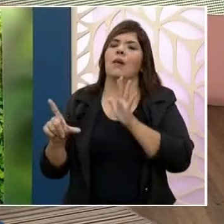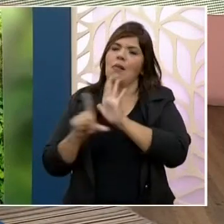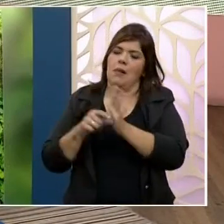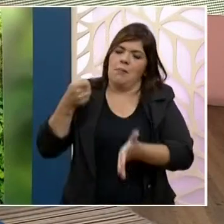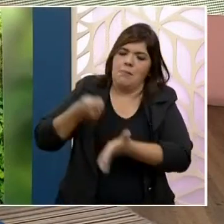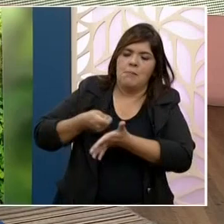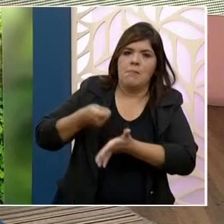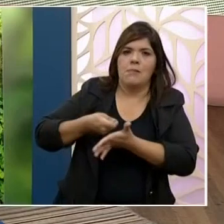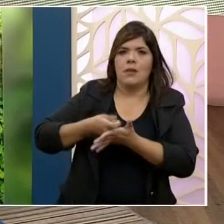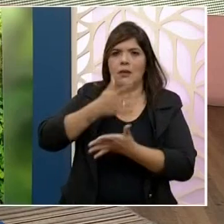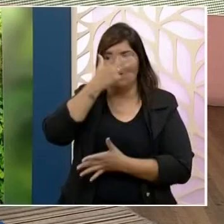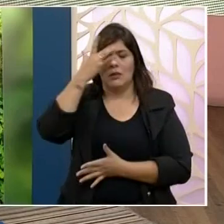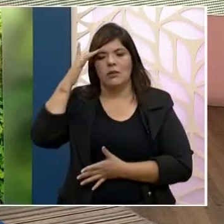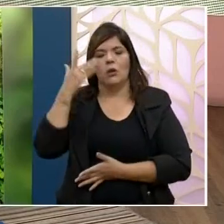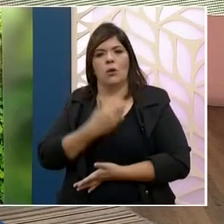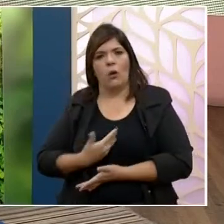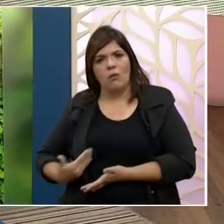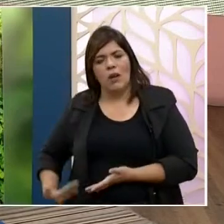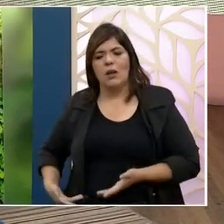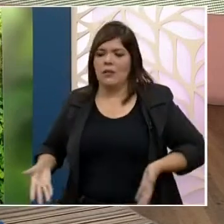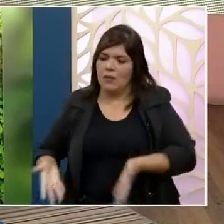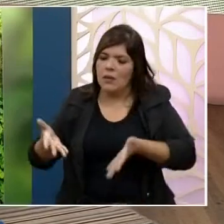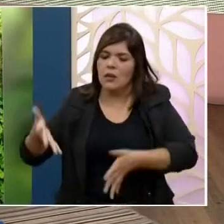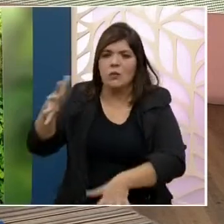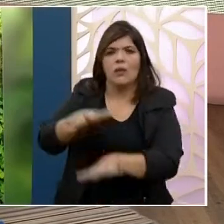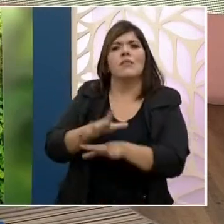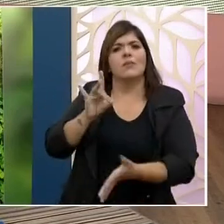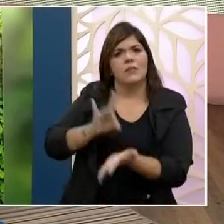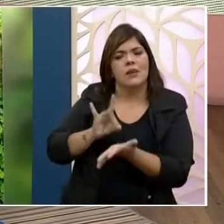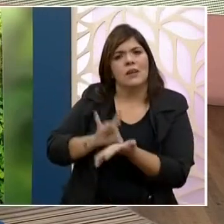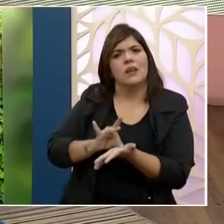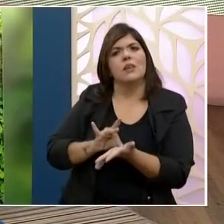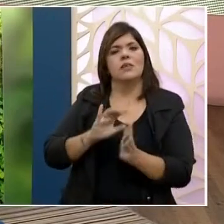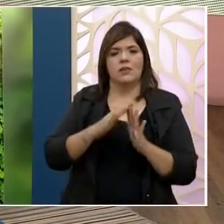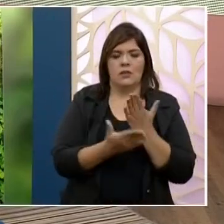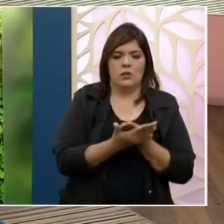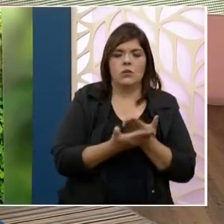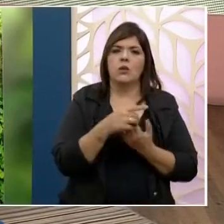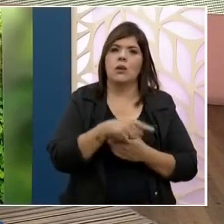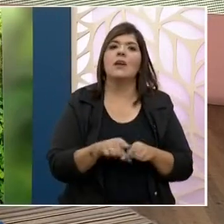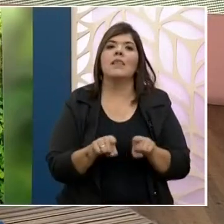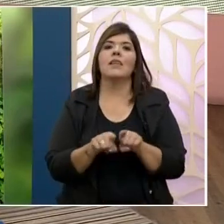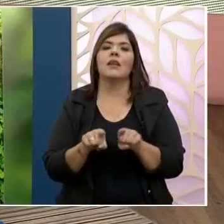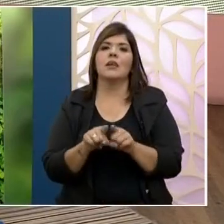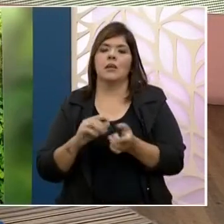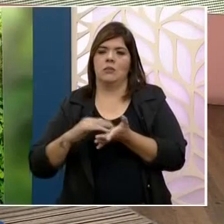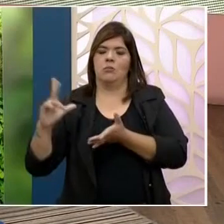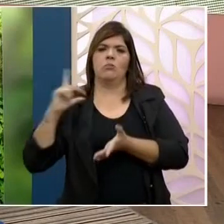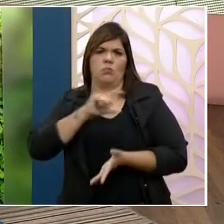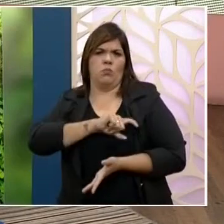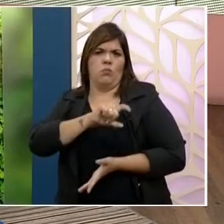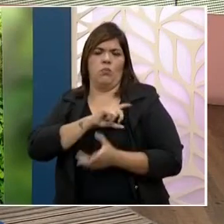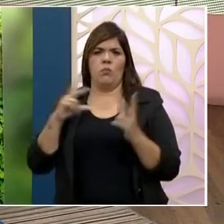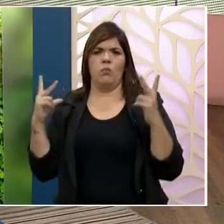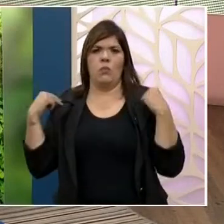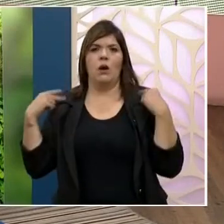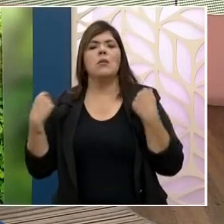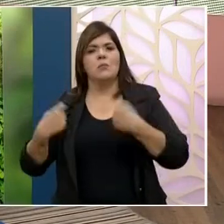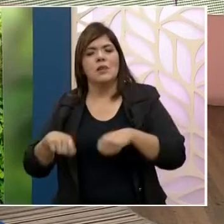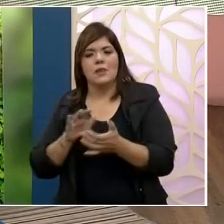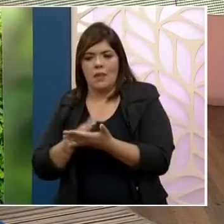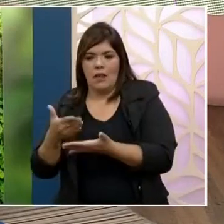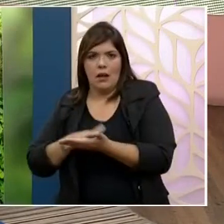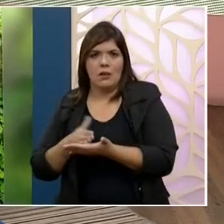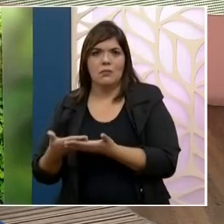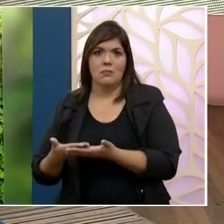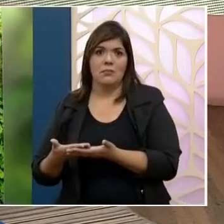pressionando alguns órgãos para que tivesse a inclusão comunicacional. Como, por exemplo, a autoescola não tem alvará de funcionamento renovado se não tiver intérprete